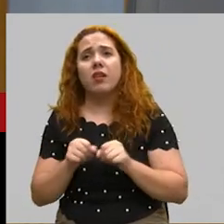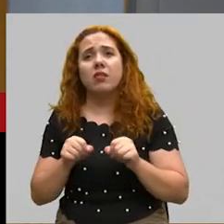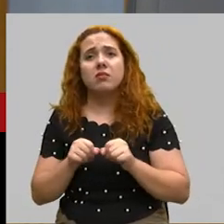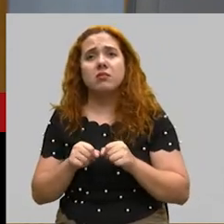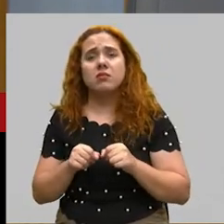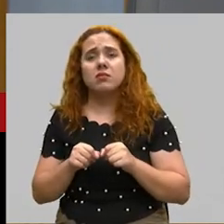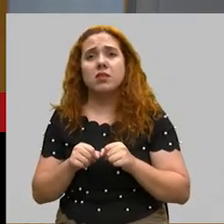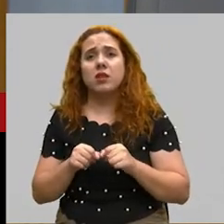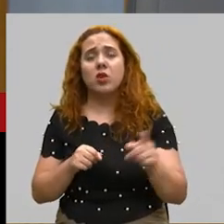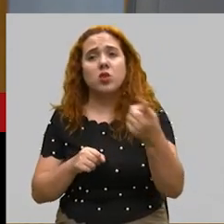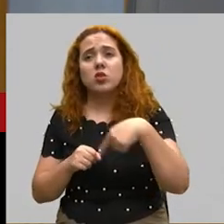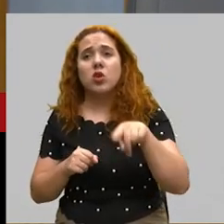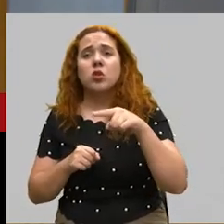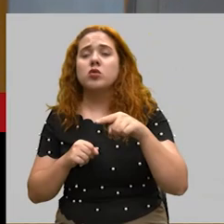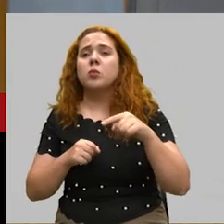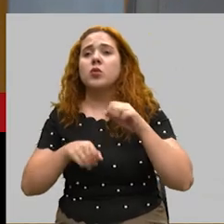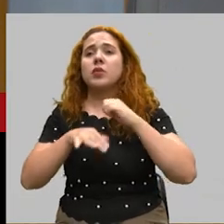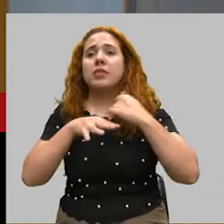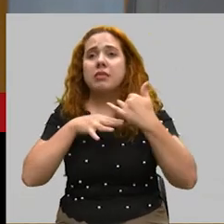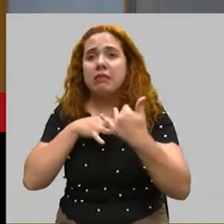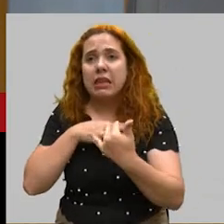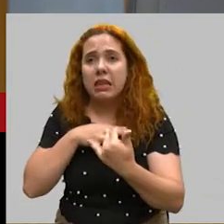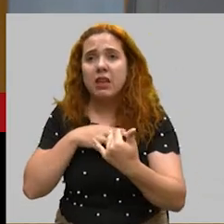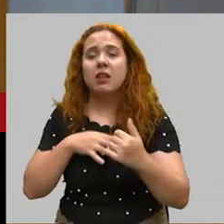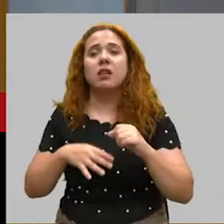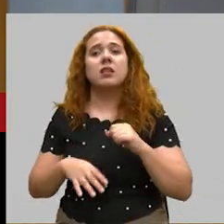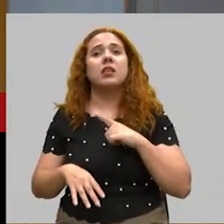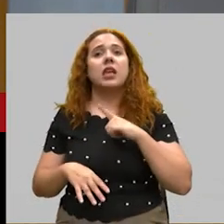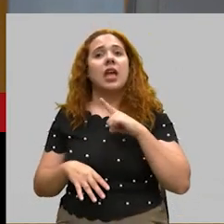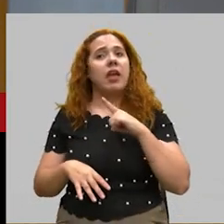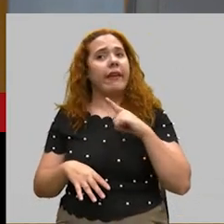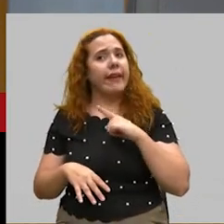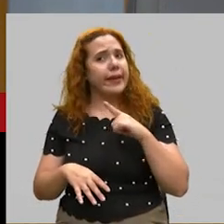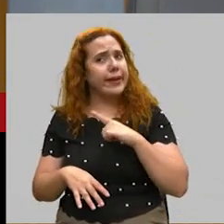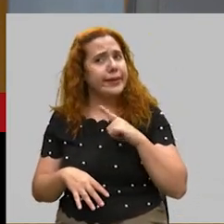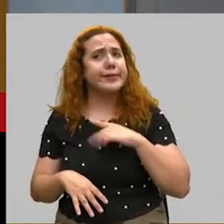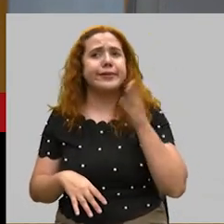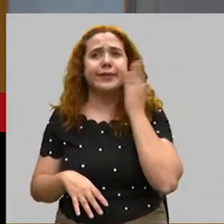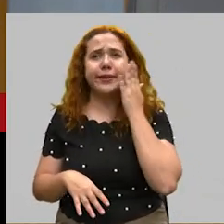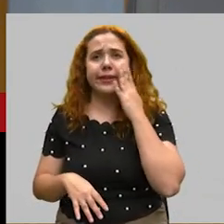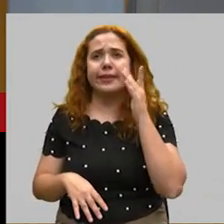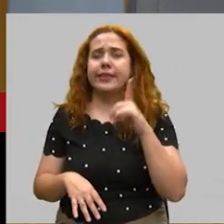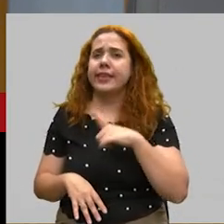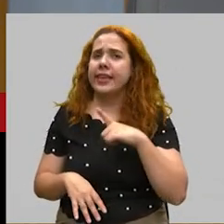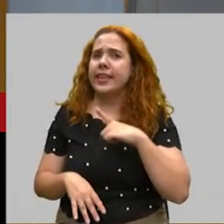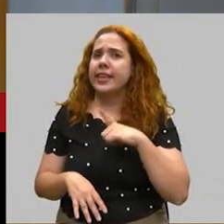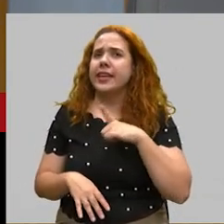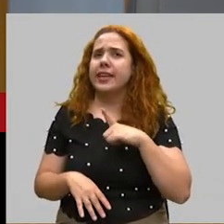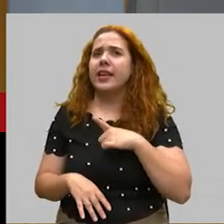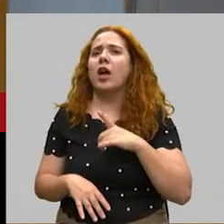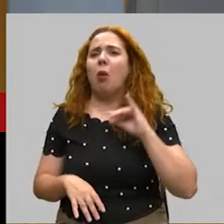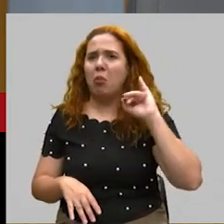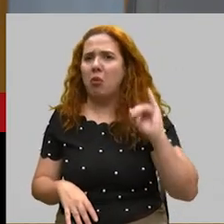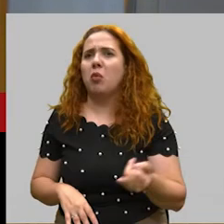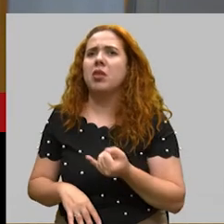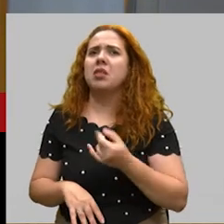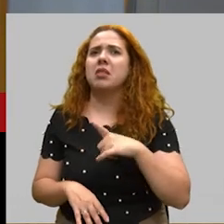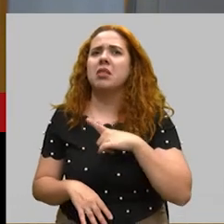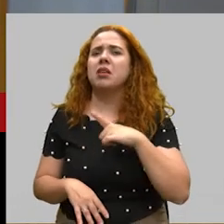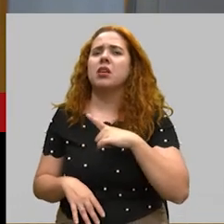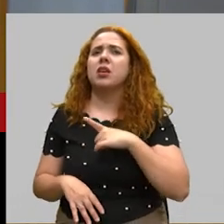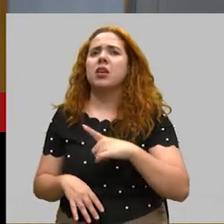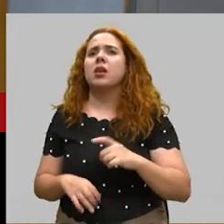aqui tem rede social que eu sei que tem mesmo se tiver todo mundo tem algum um pouquinho tem quando tem oportunidade tem vamos